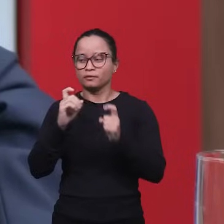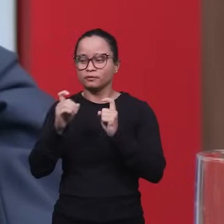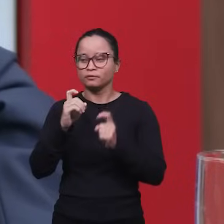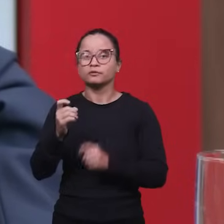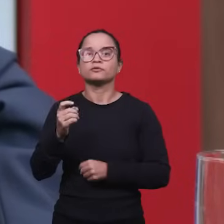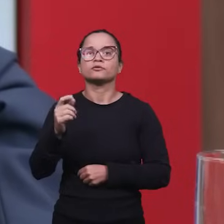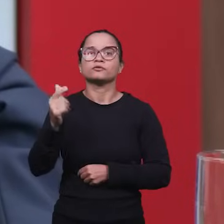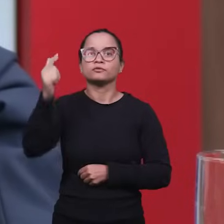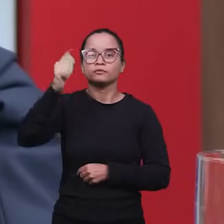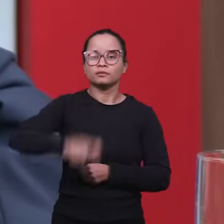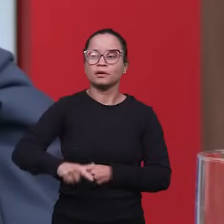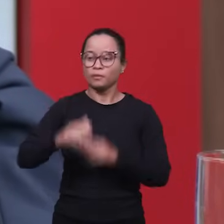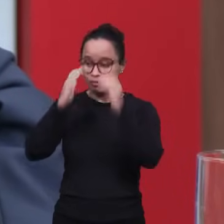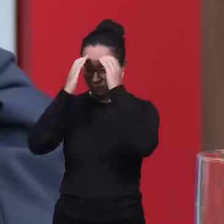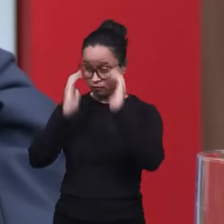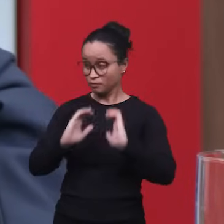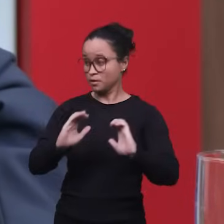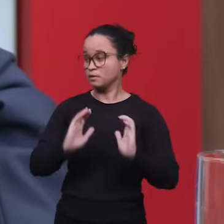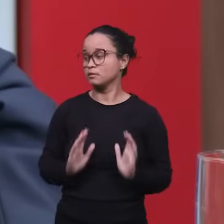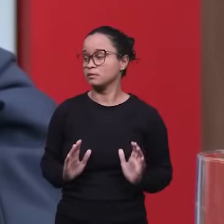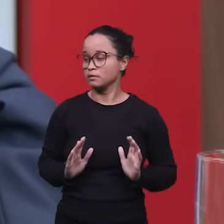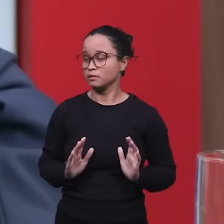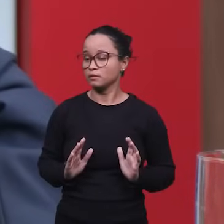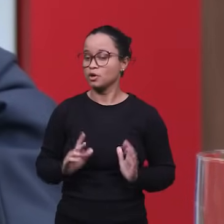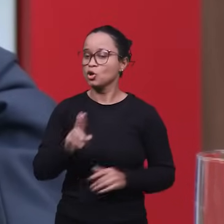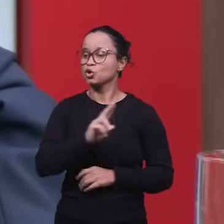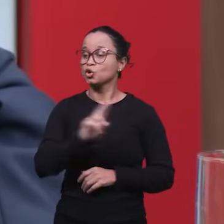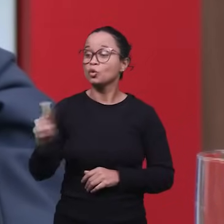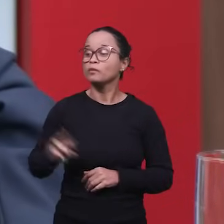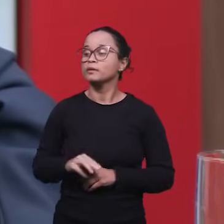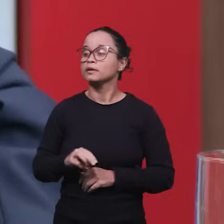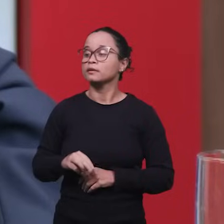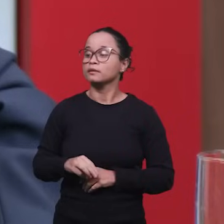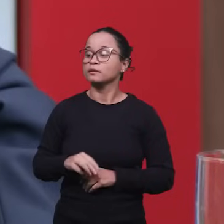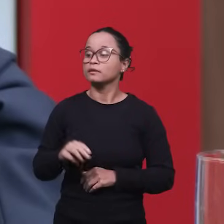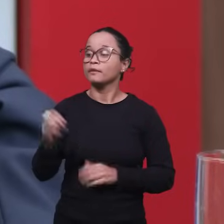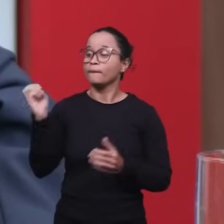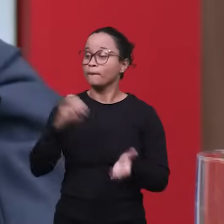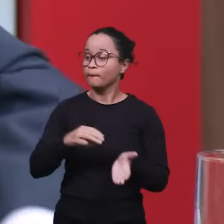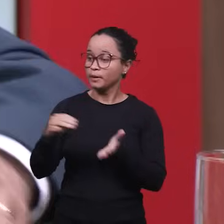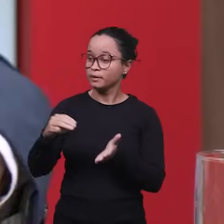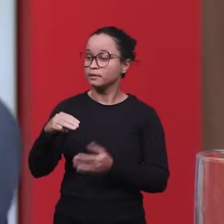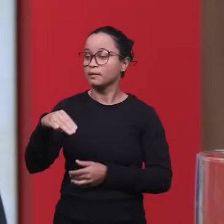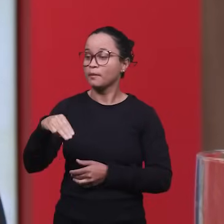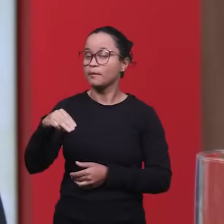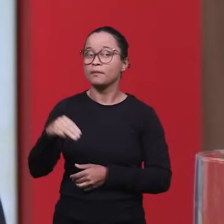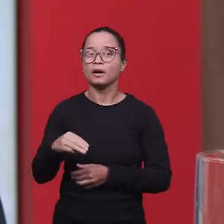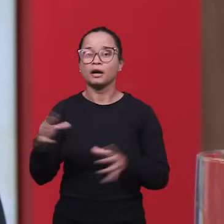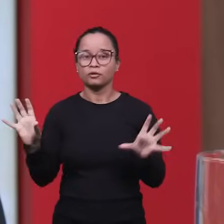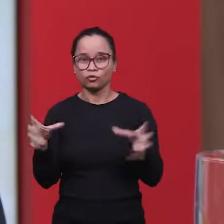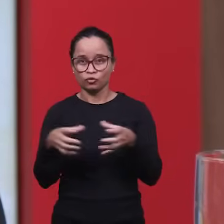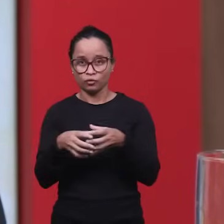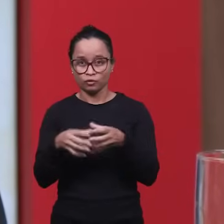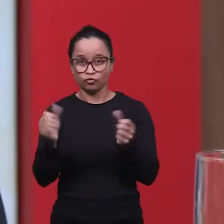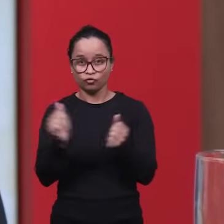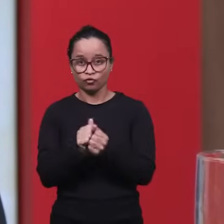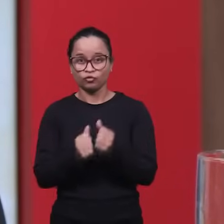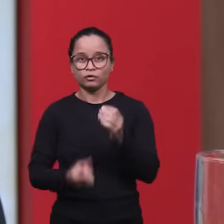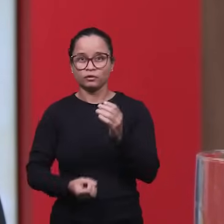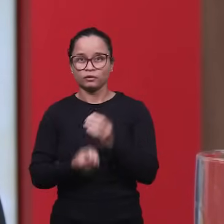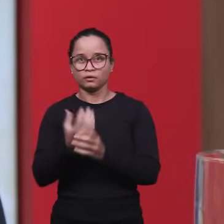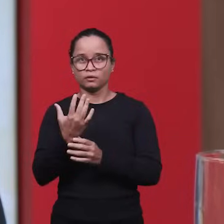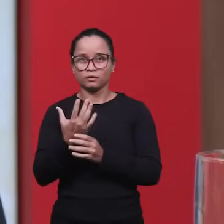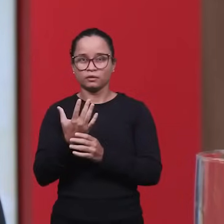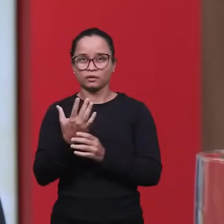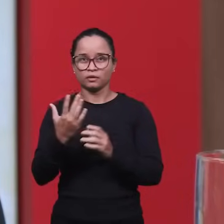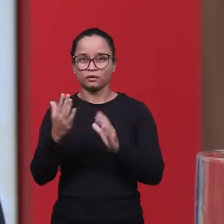disse assim, mas vocês estão em desobediência. Eu falei que o nome seria Maranata. Aí eles se agruparam novamente, formaram uma